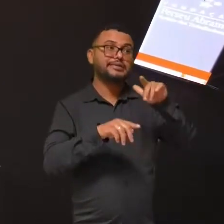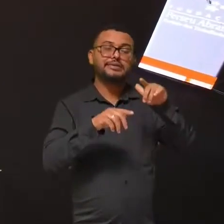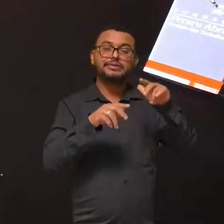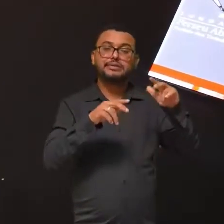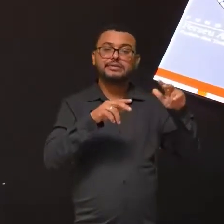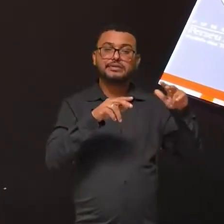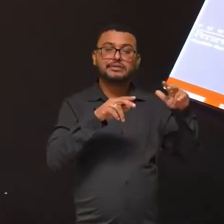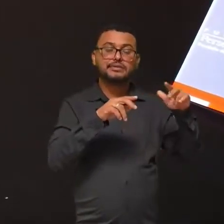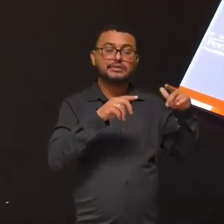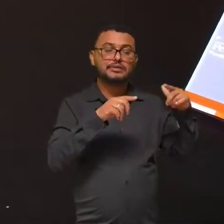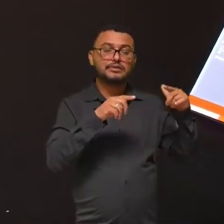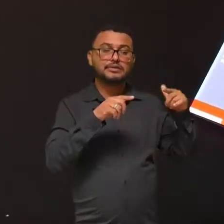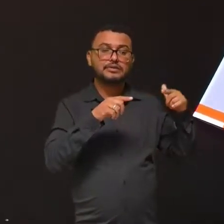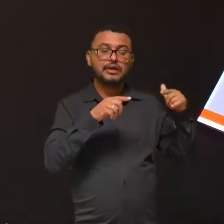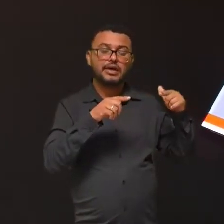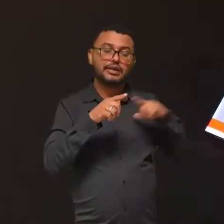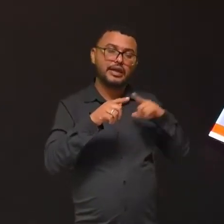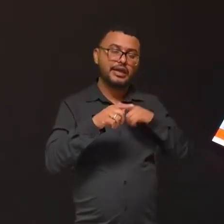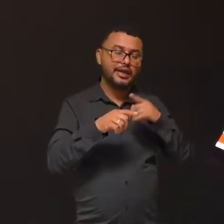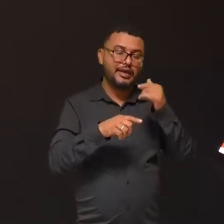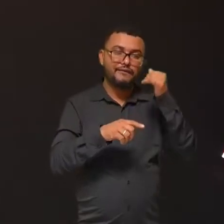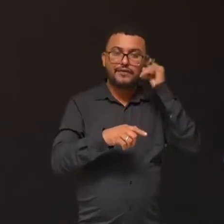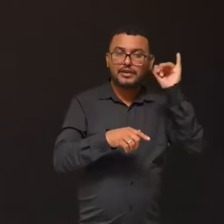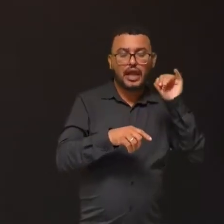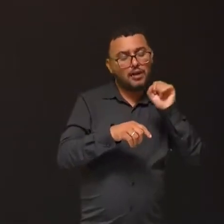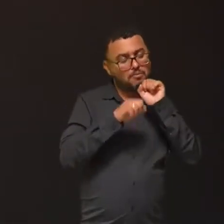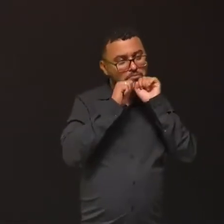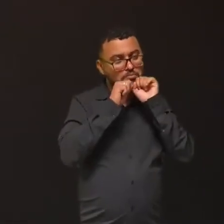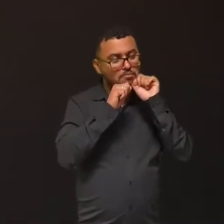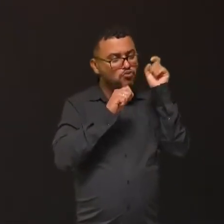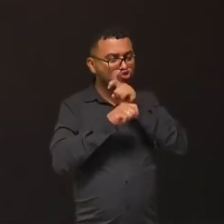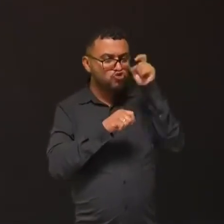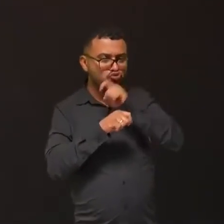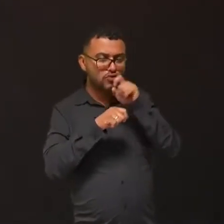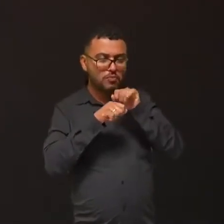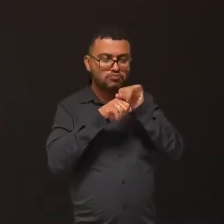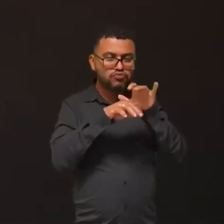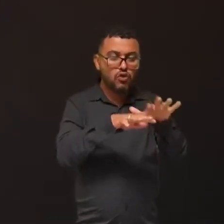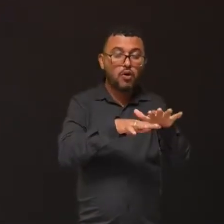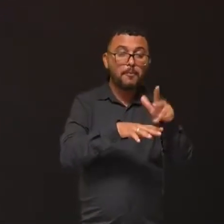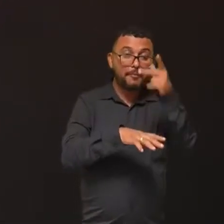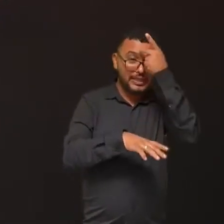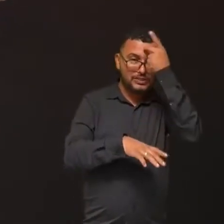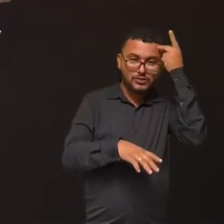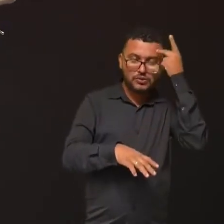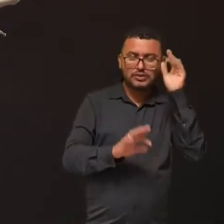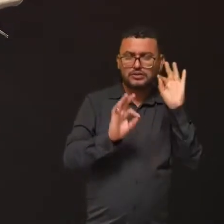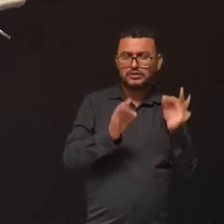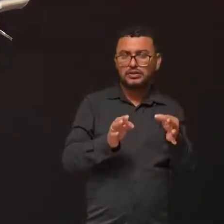disseminação de conteúdo criado pelas pessoas. O que eu estou falando aqui é